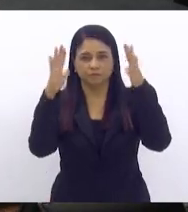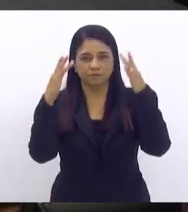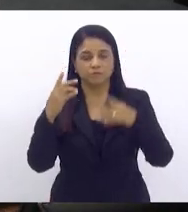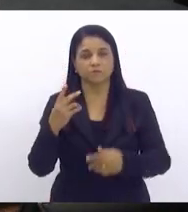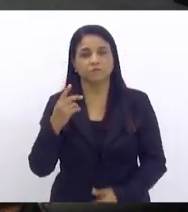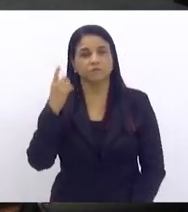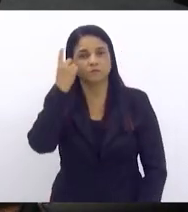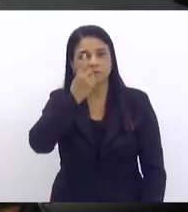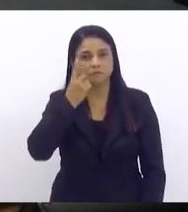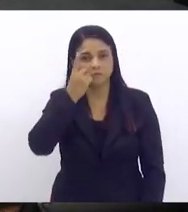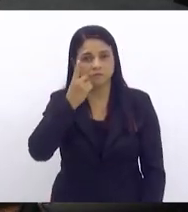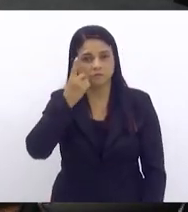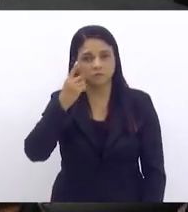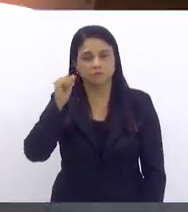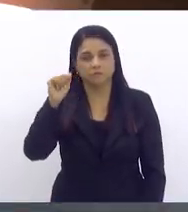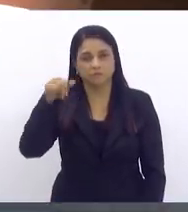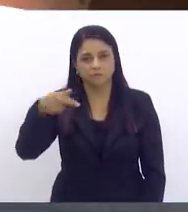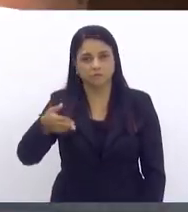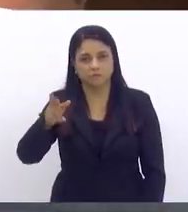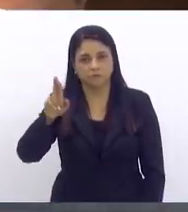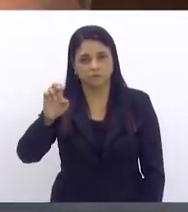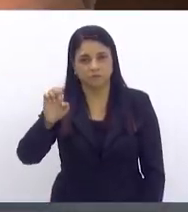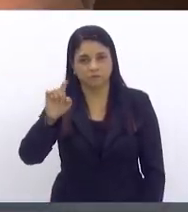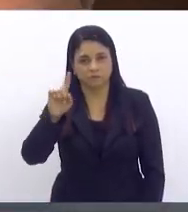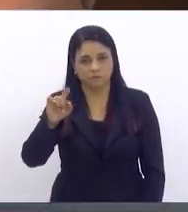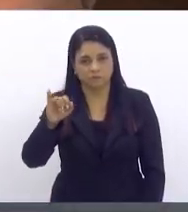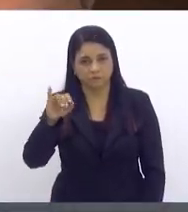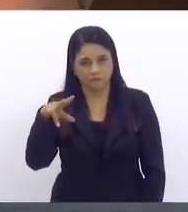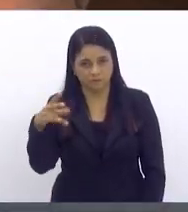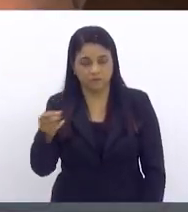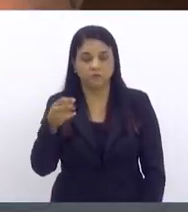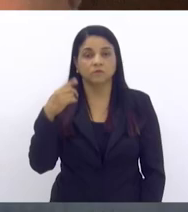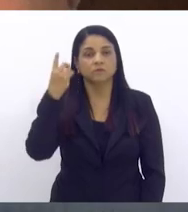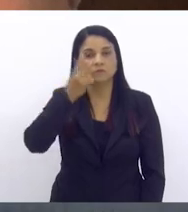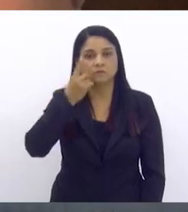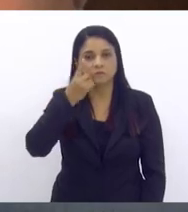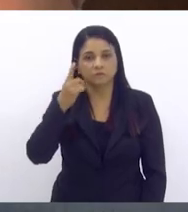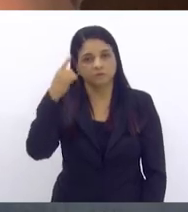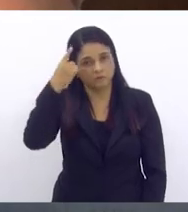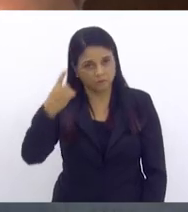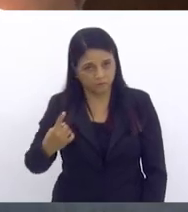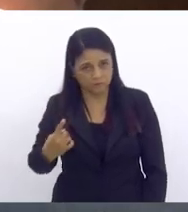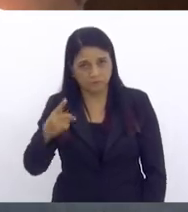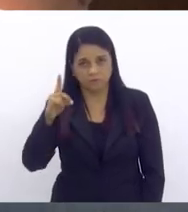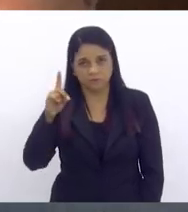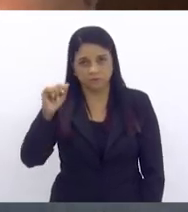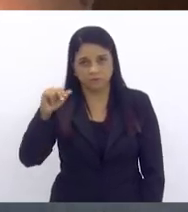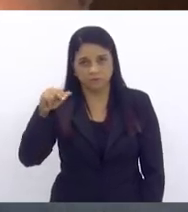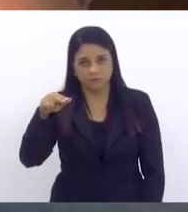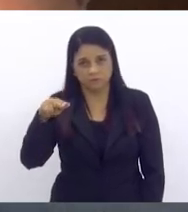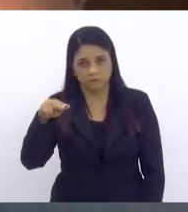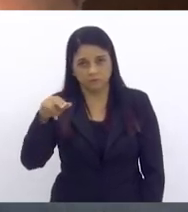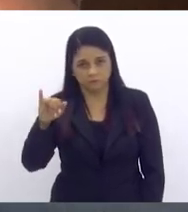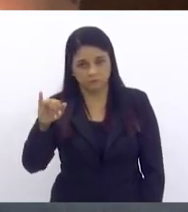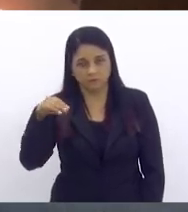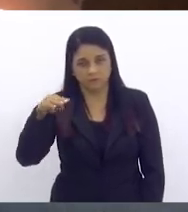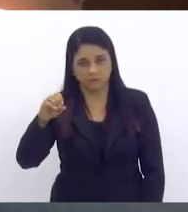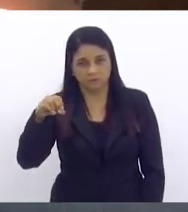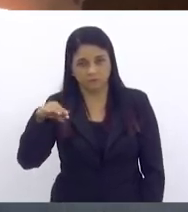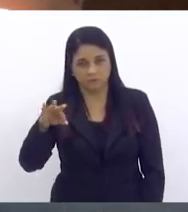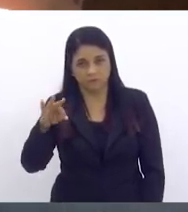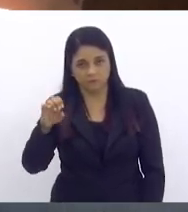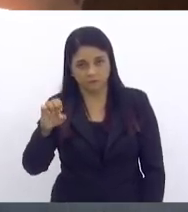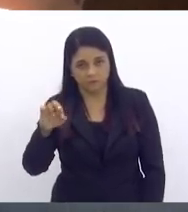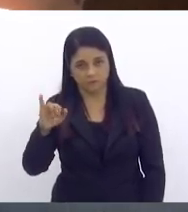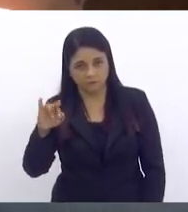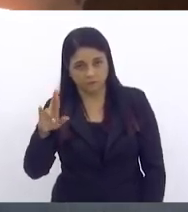deputados Andrezinho Siciliano e a deputada Dani Monteiro, que apesar de serem deputados de vertente ideológica